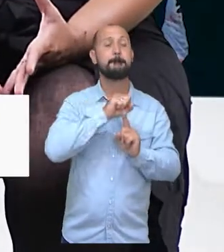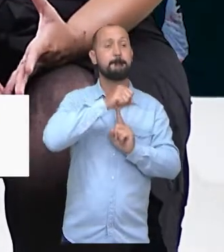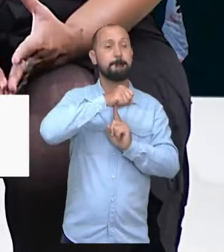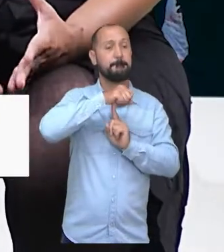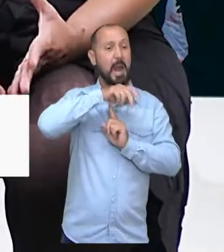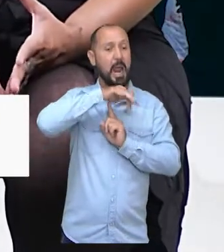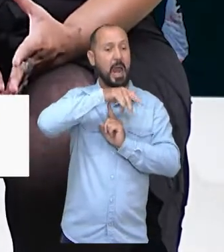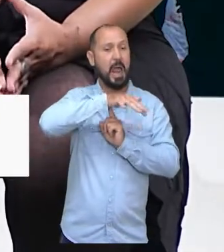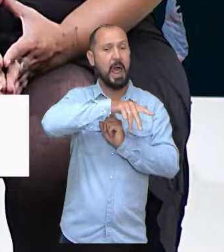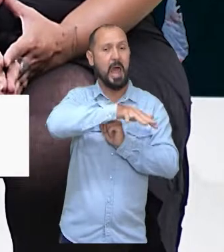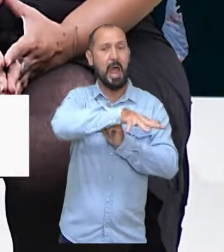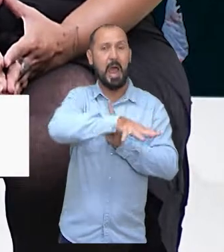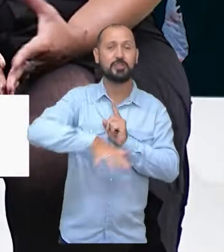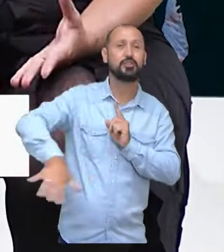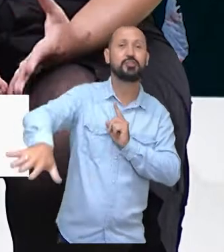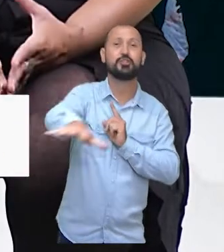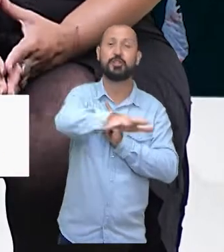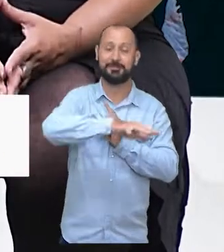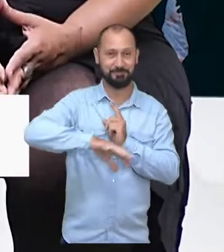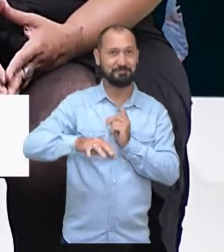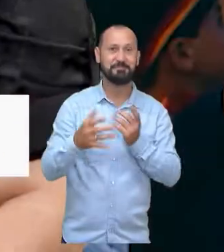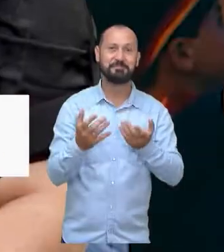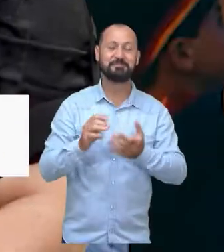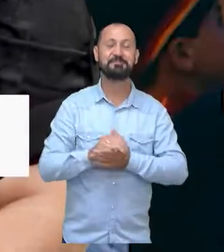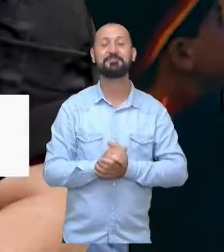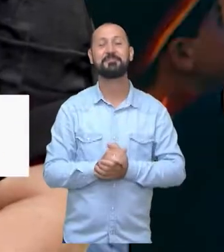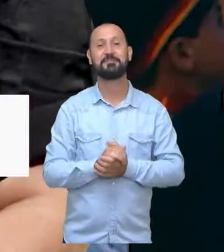mais pessoas possíveis.